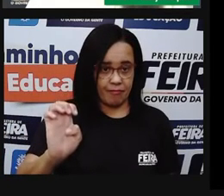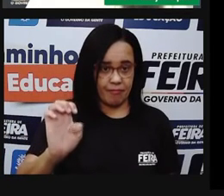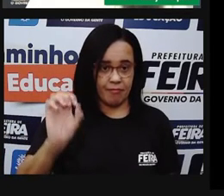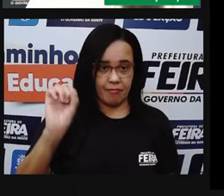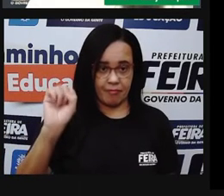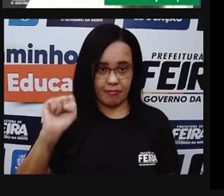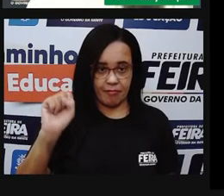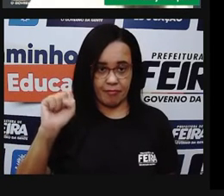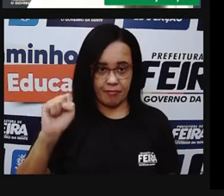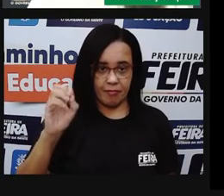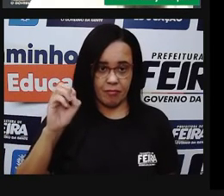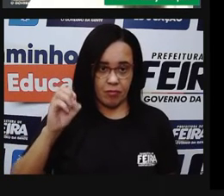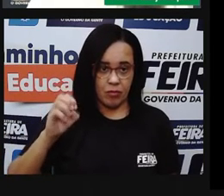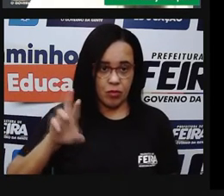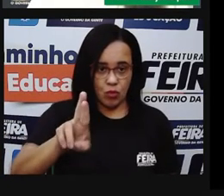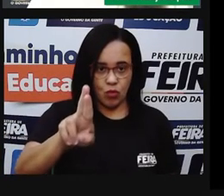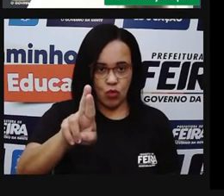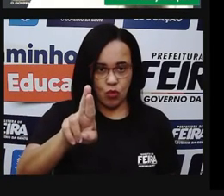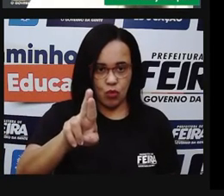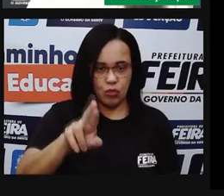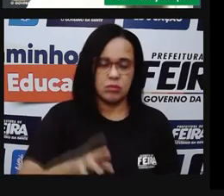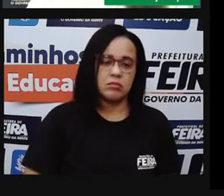Professor. Professor.